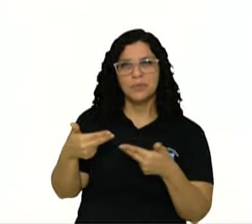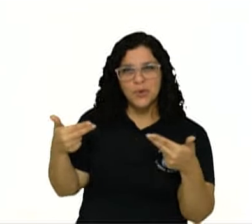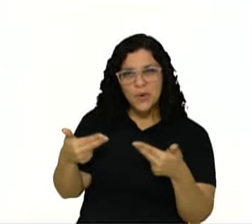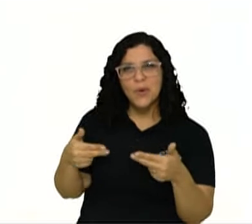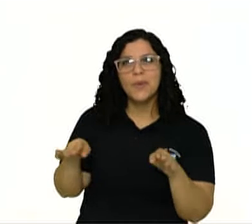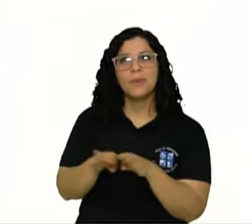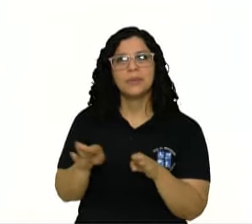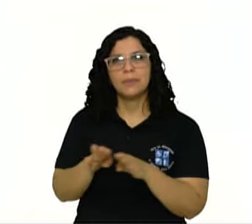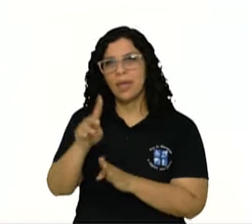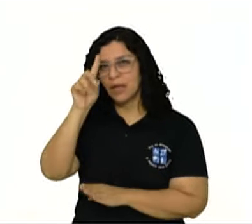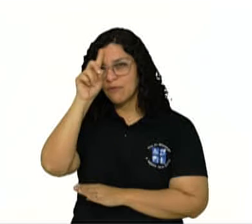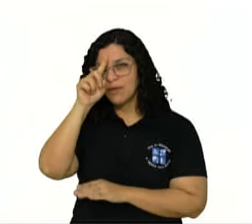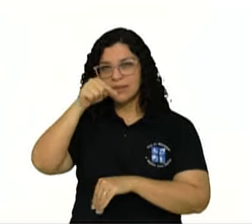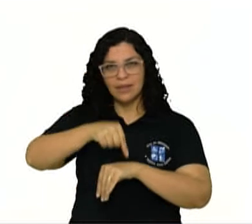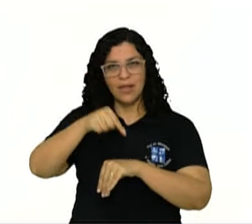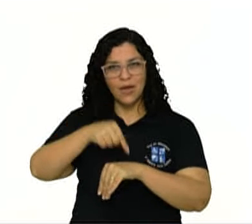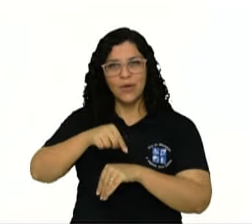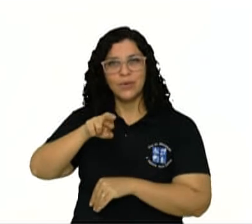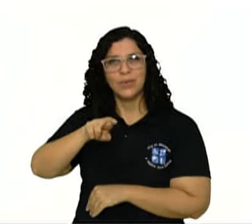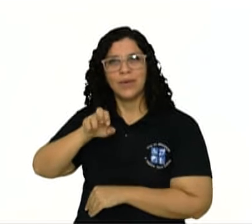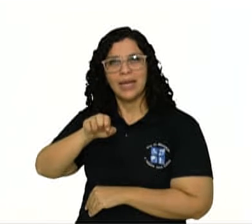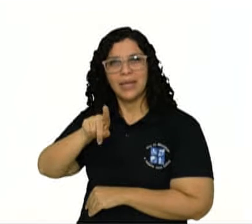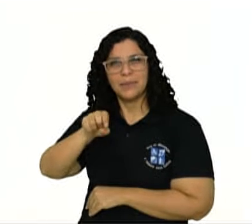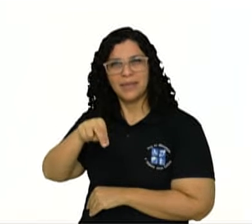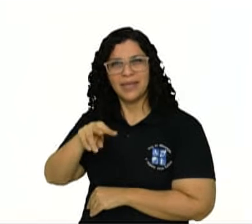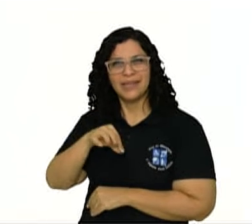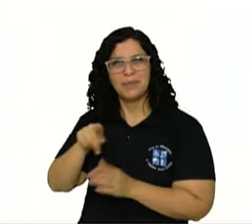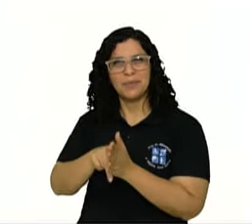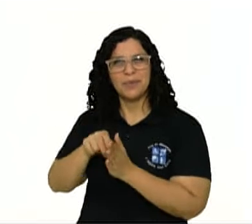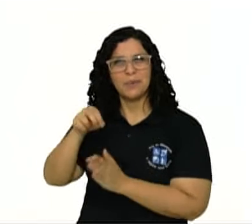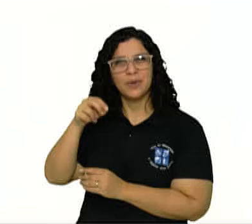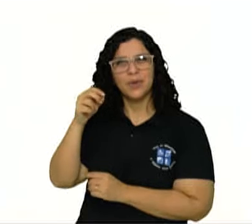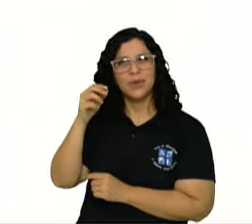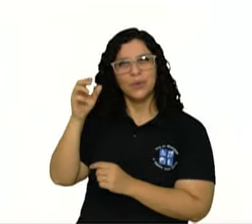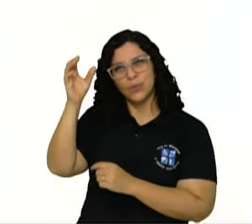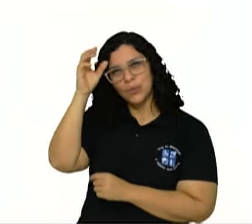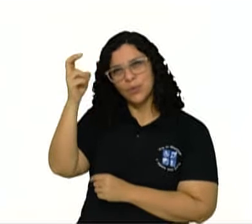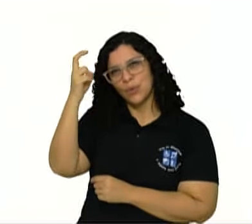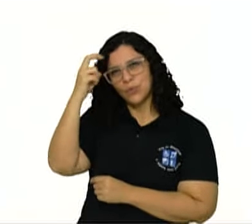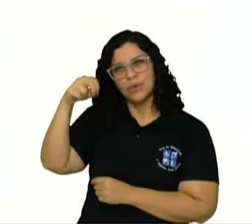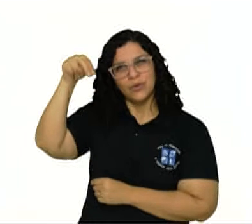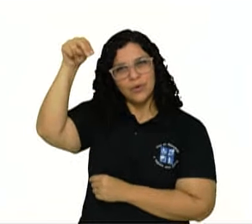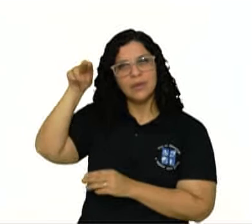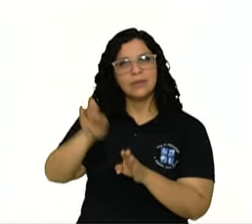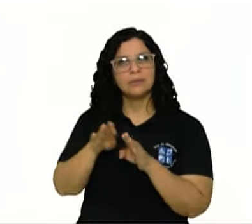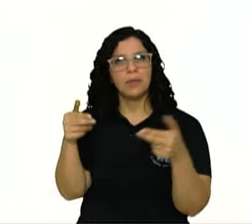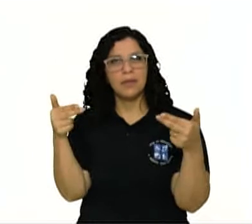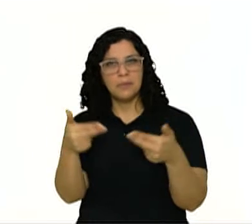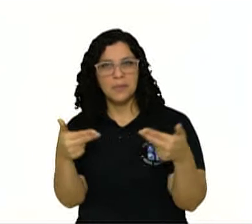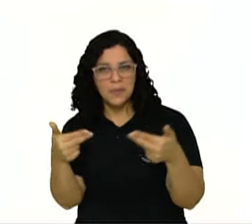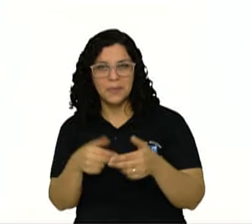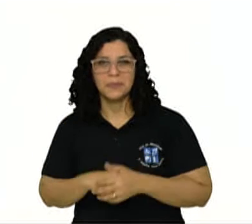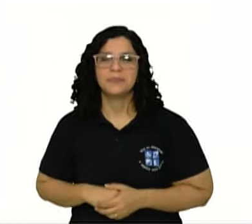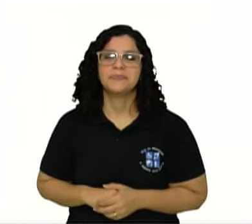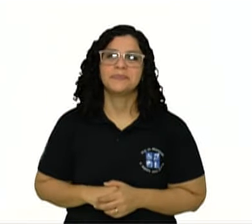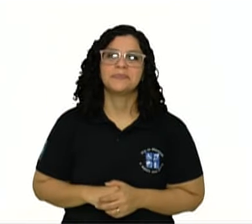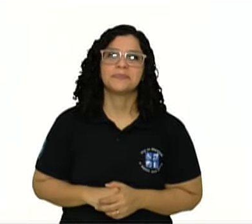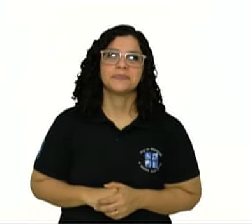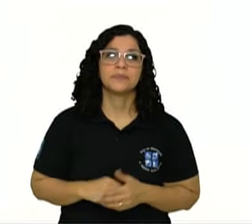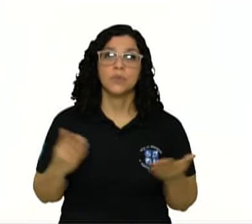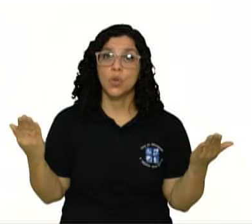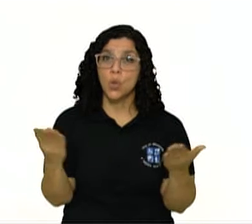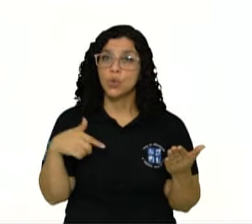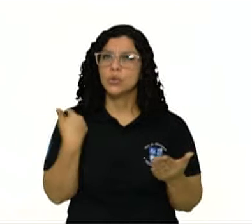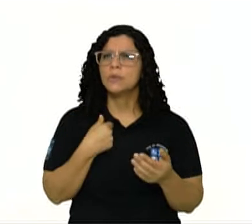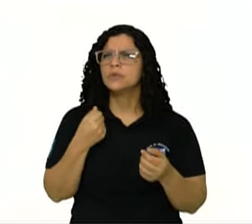a embolada e o repente. A mistura dessas duas culturas e um pouquinho mais sobre a cultura do hip hop.